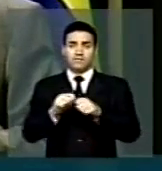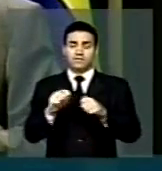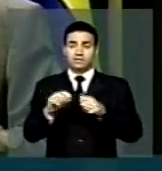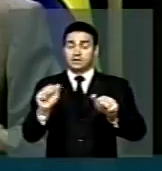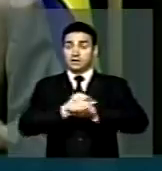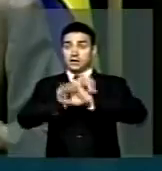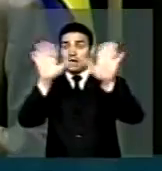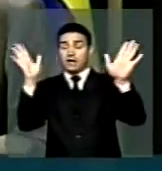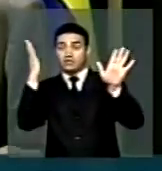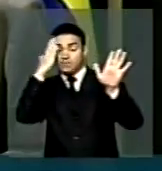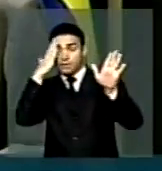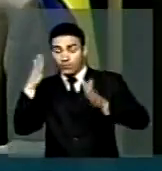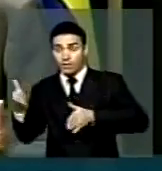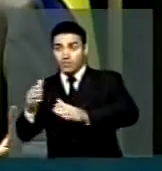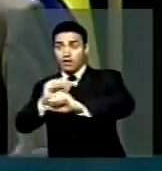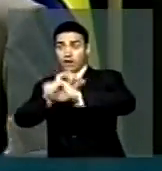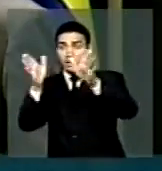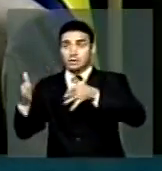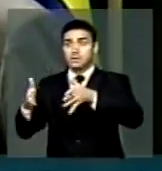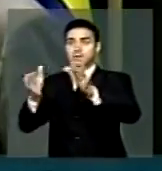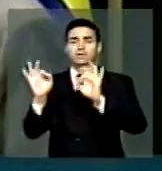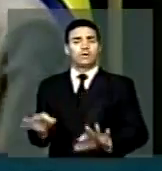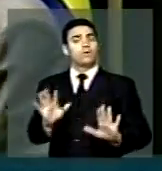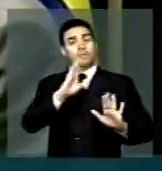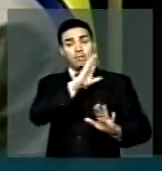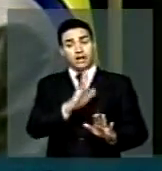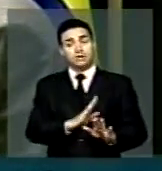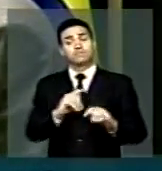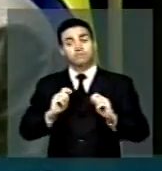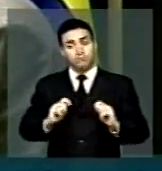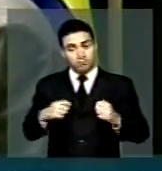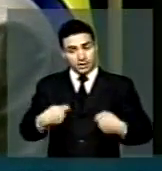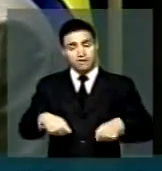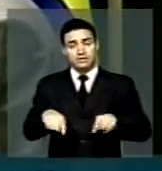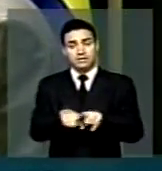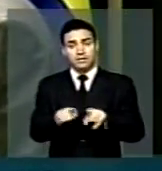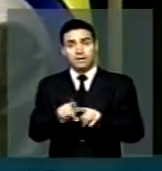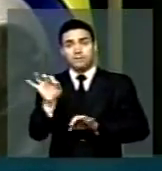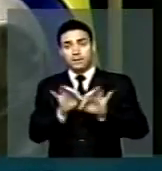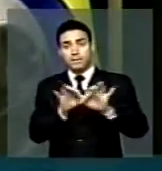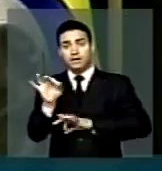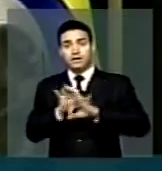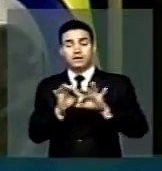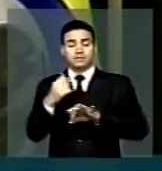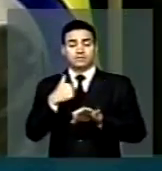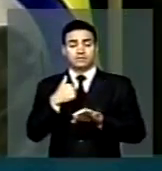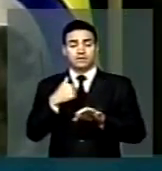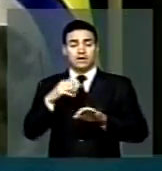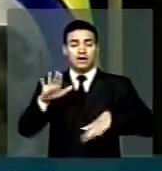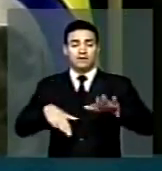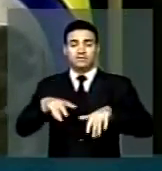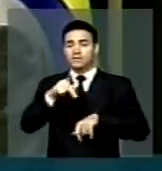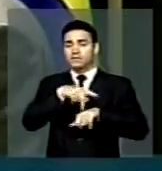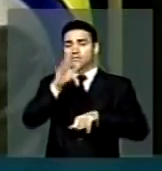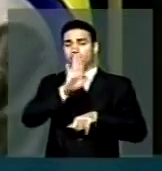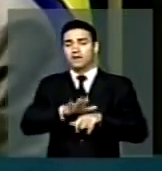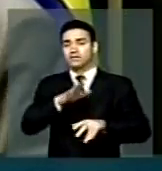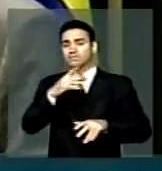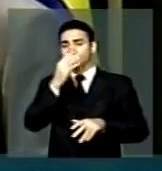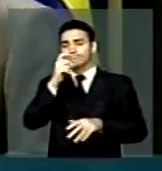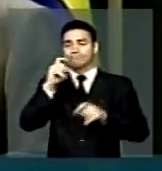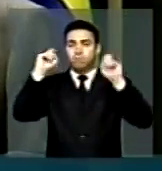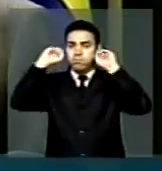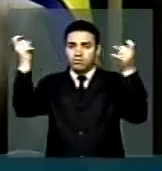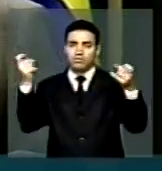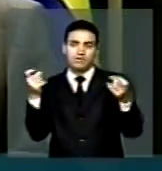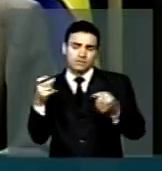melhor caminho. É preciso que o país esteja preparado para escutar. E nem sempre o país está disposto a escutar.